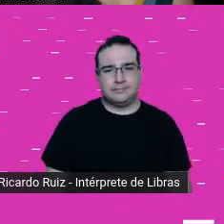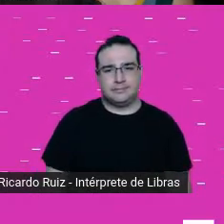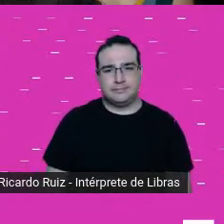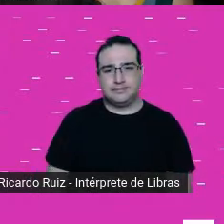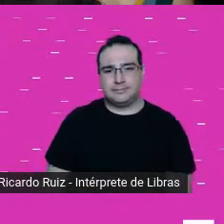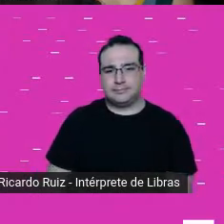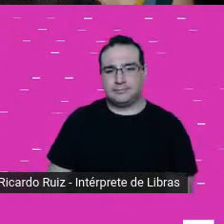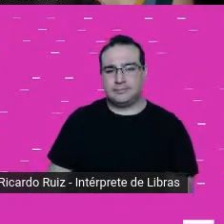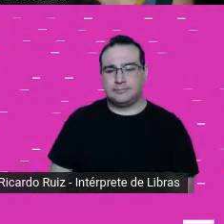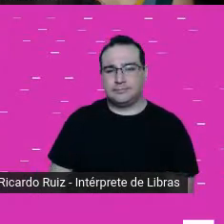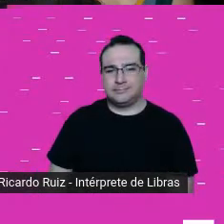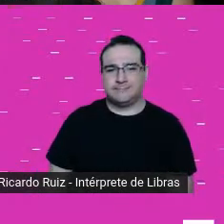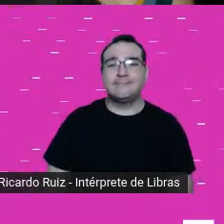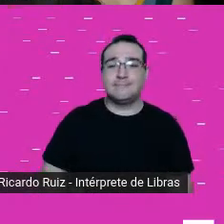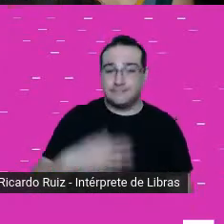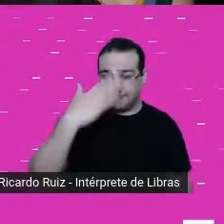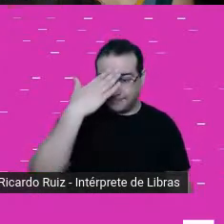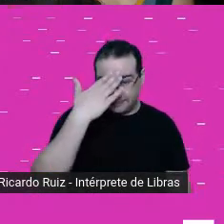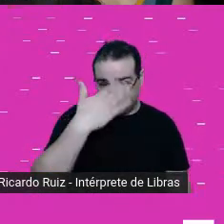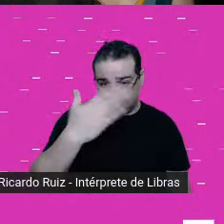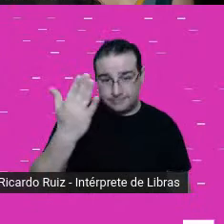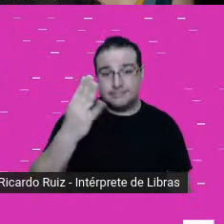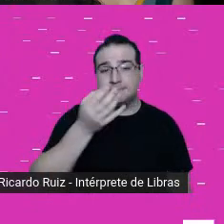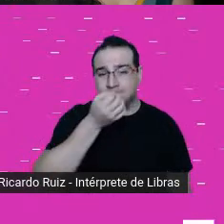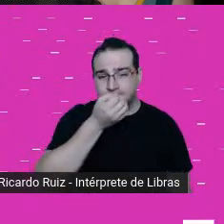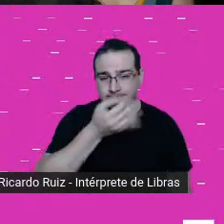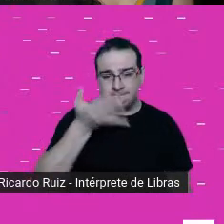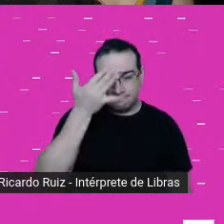Muito bom, muito obrigado.